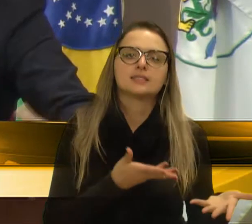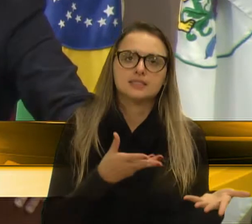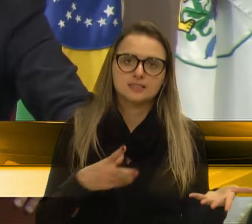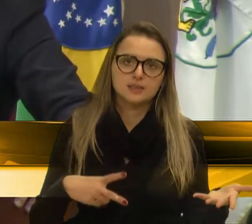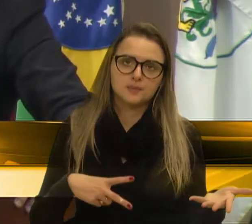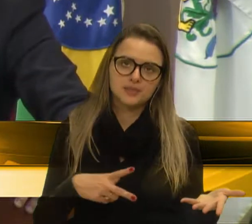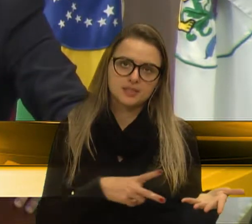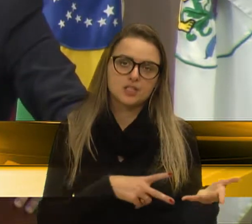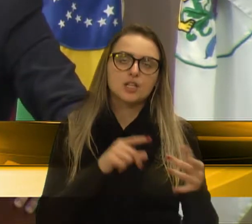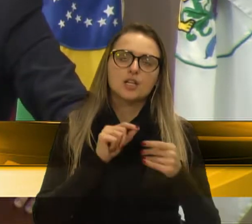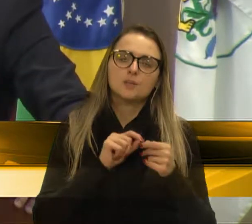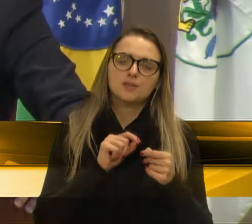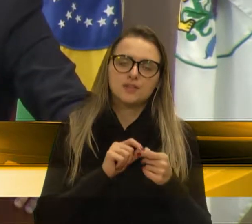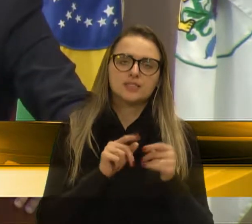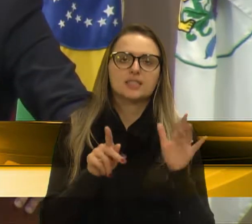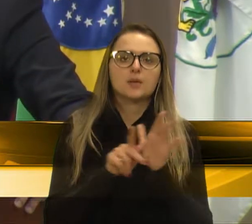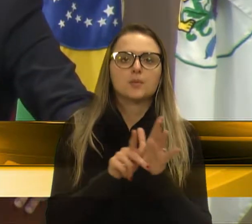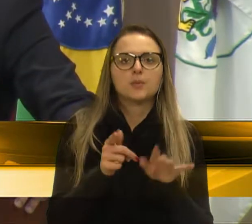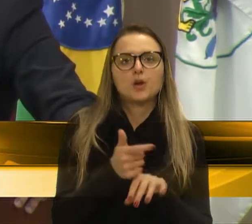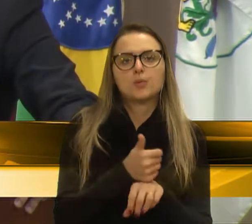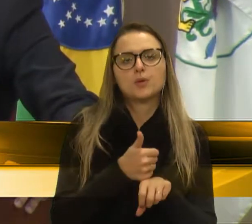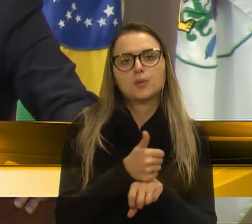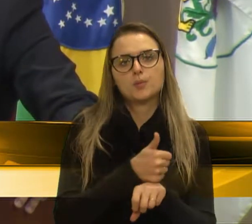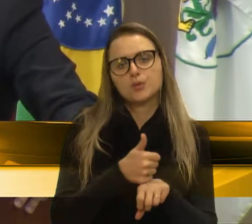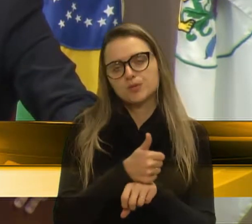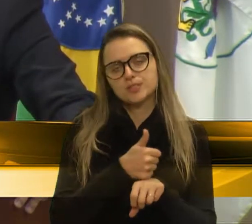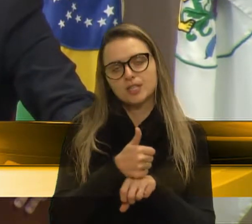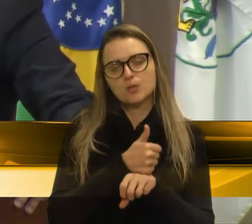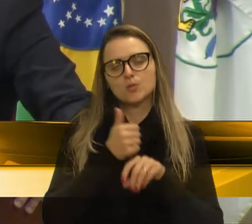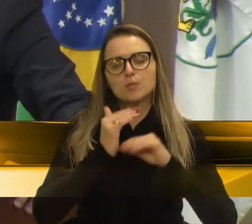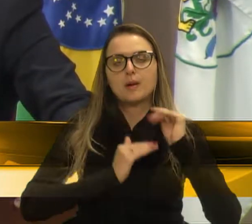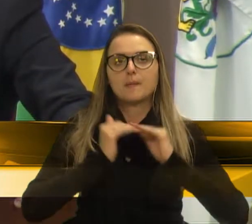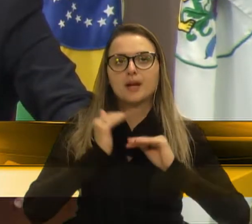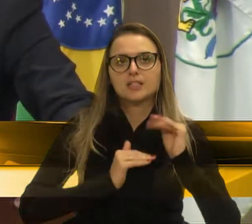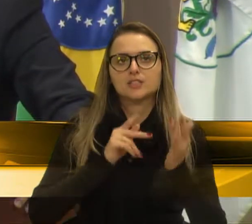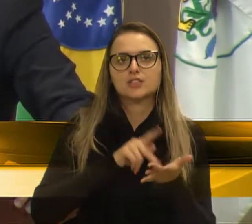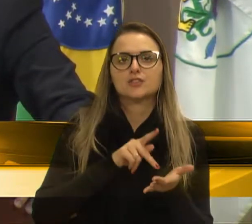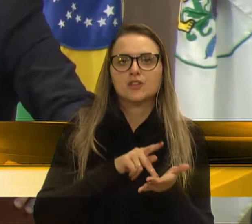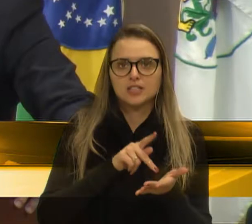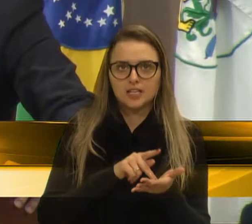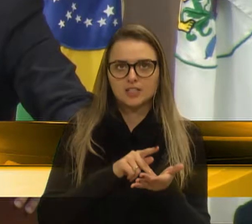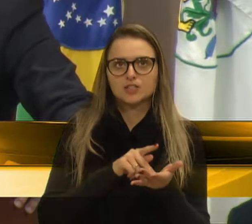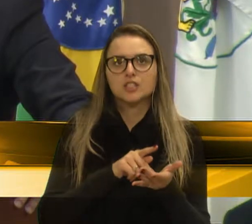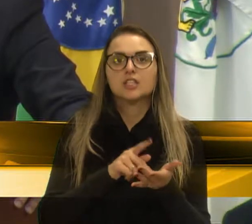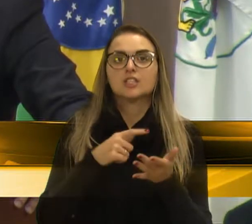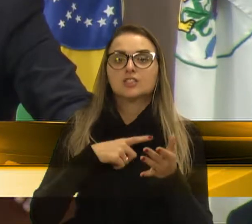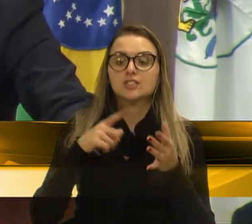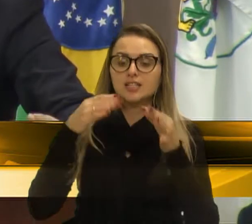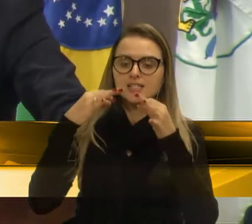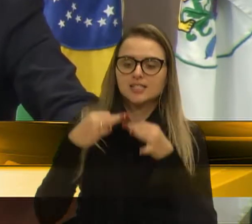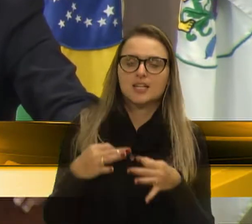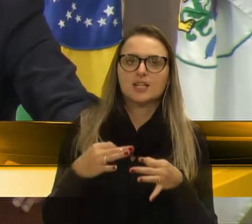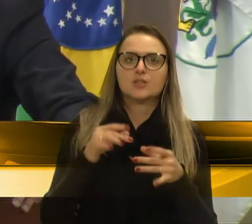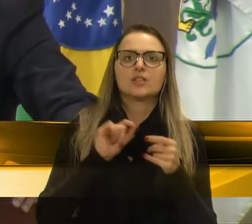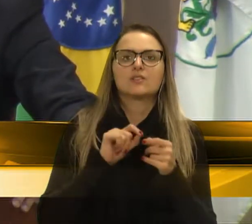da medicina um exercício verdadeiramente produto de uma convicção e que faça diferença coletiva, e